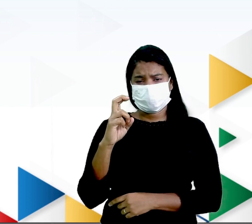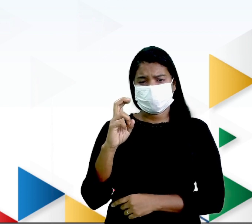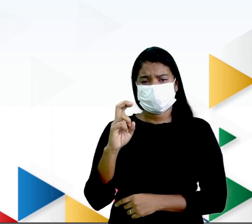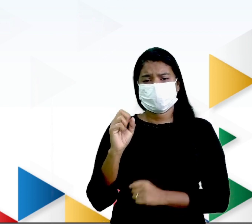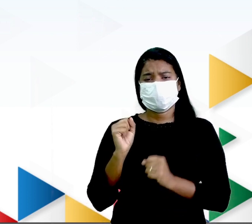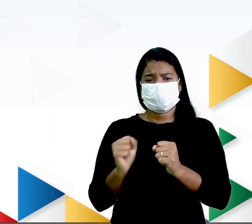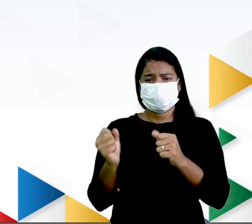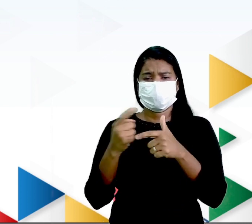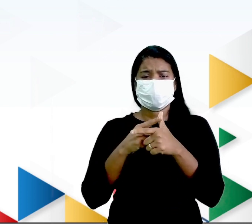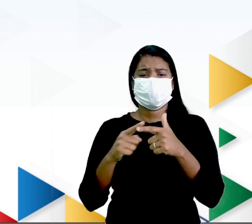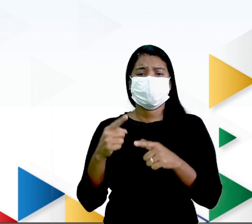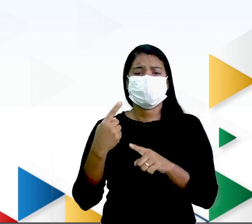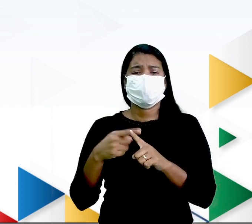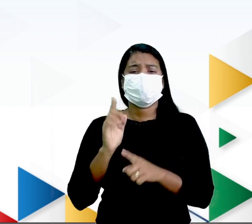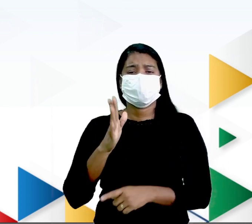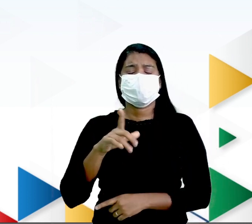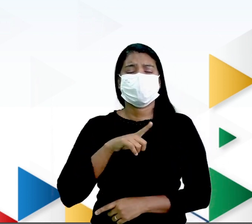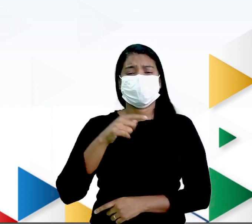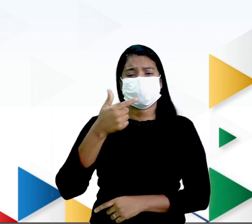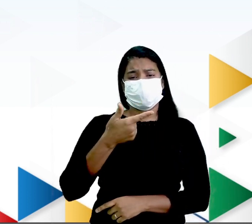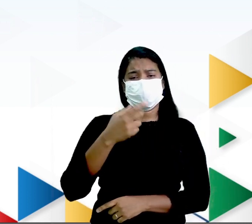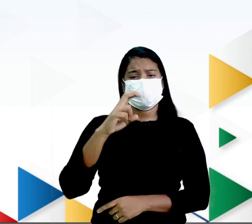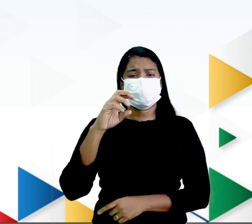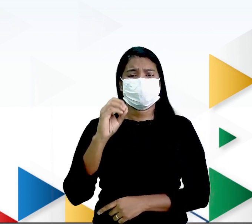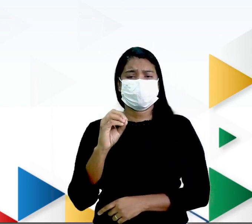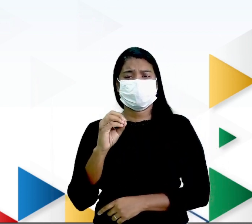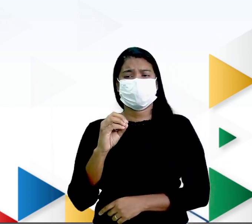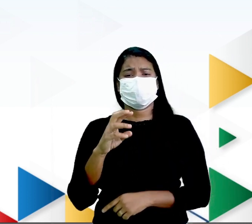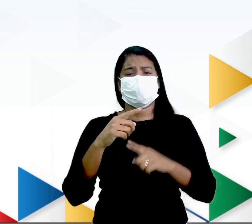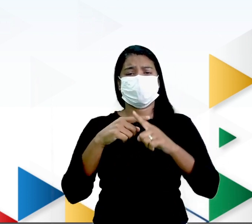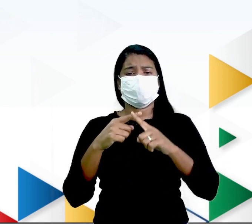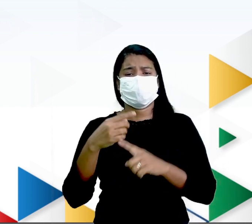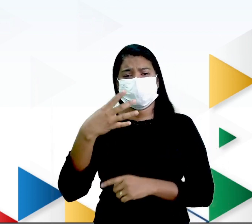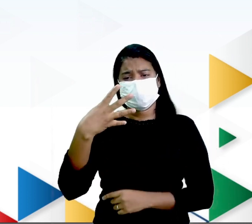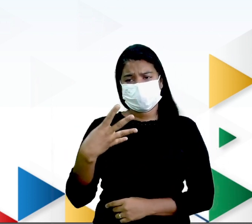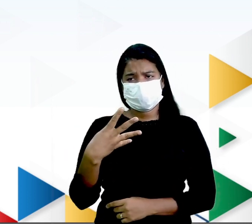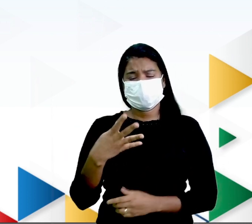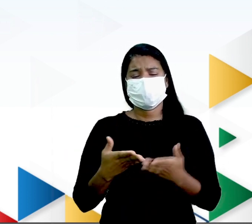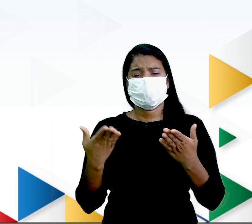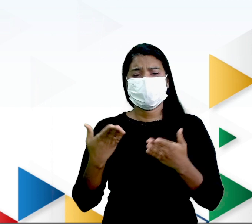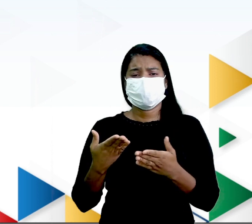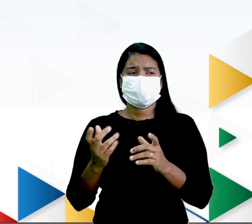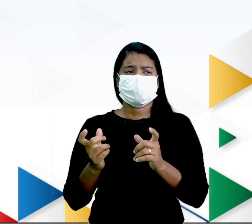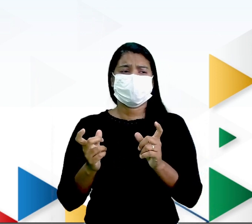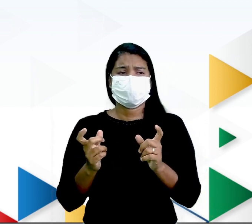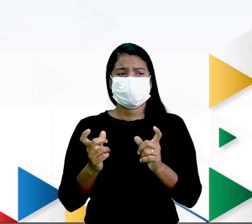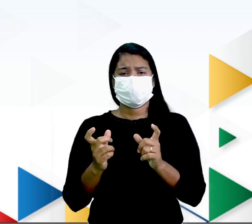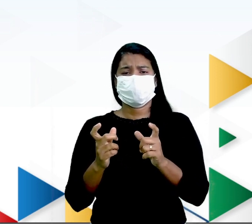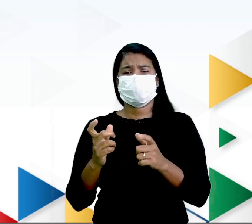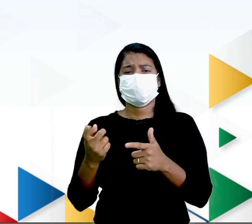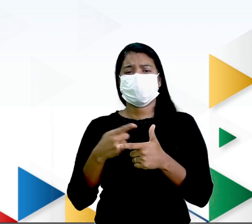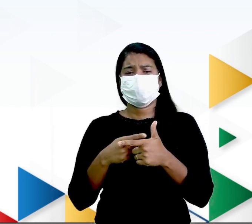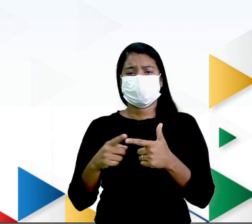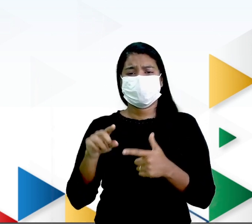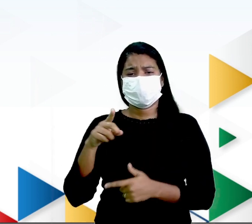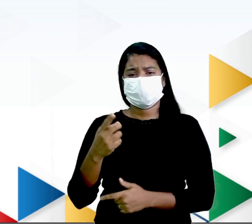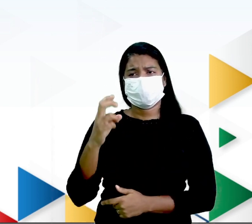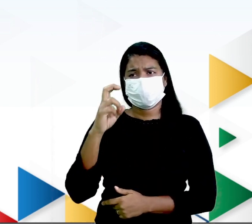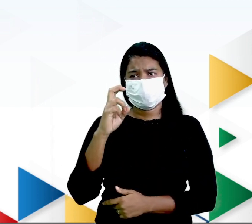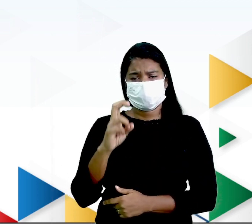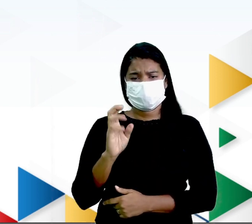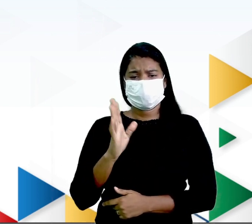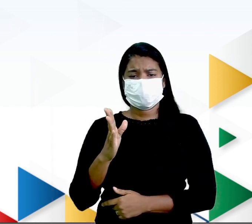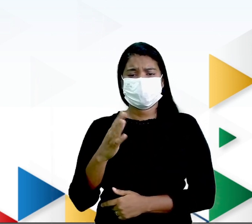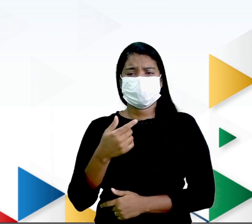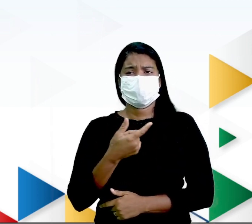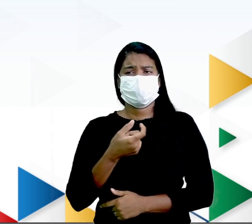você já teria 250, multiplica por 4, tá? E aí, nesse caso, é o que eu vou fazer, ó. Dividir 1000 por 5, eu tenho